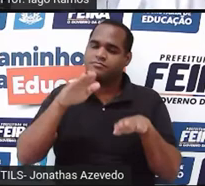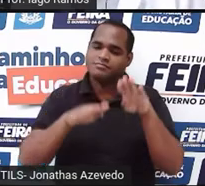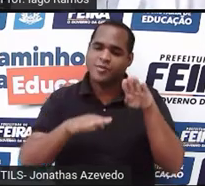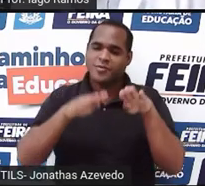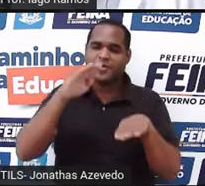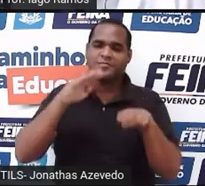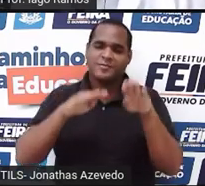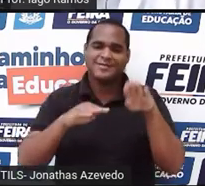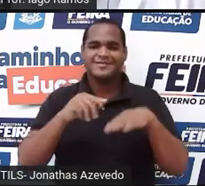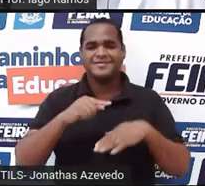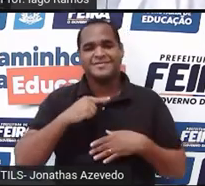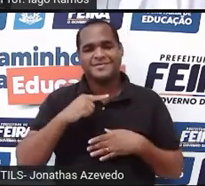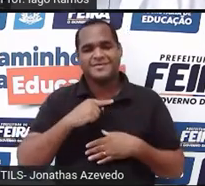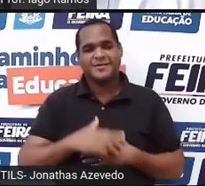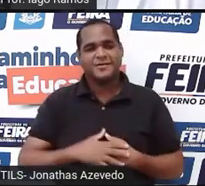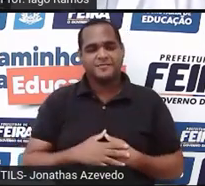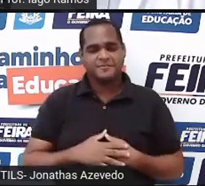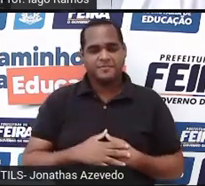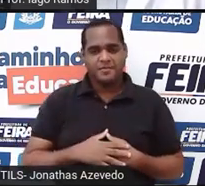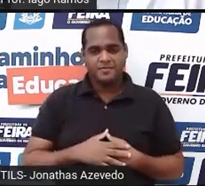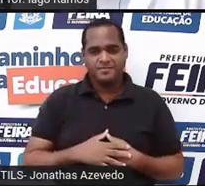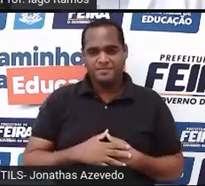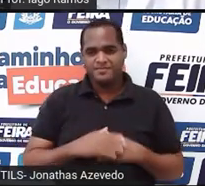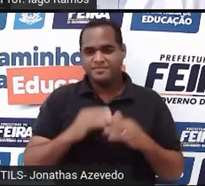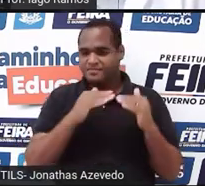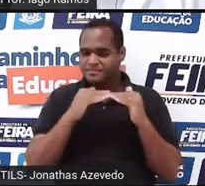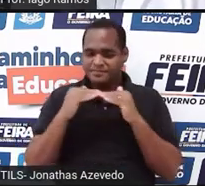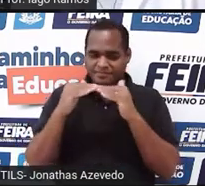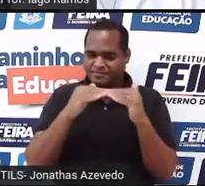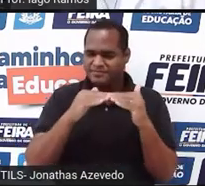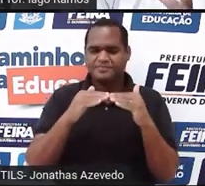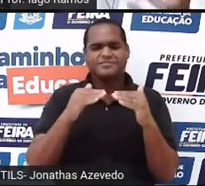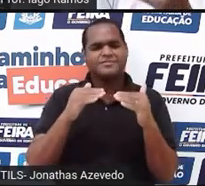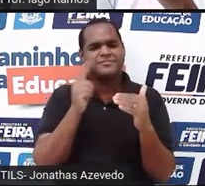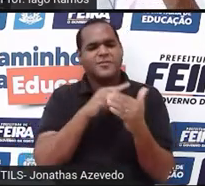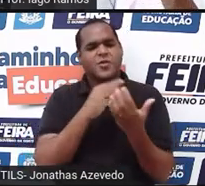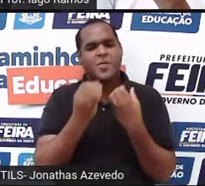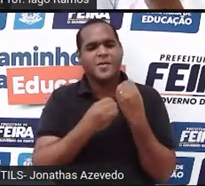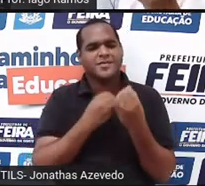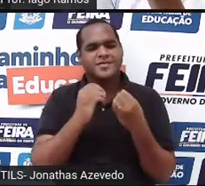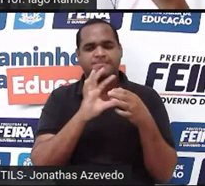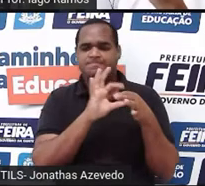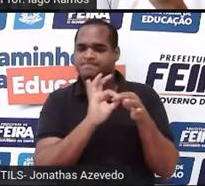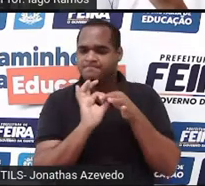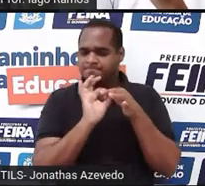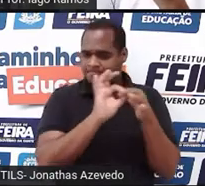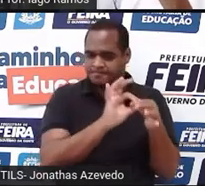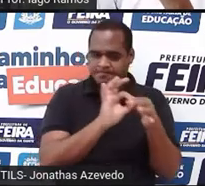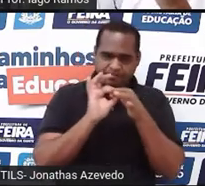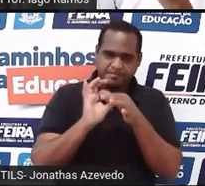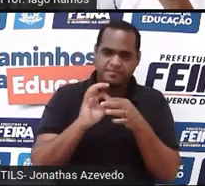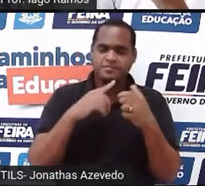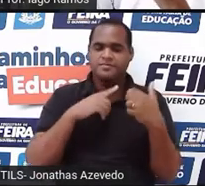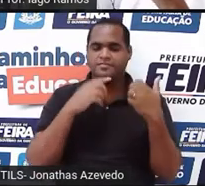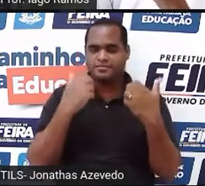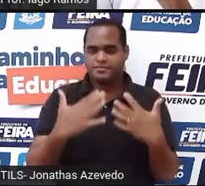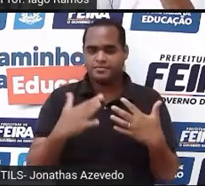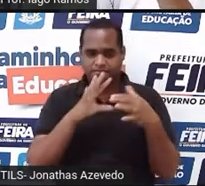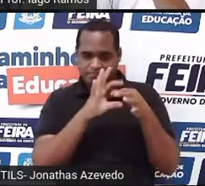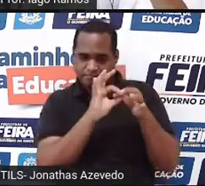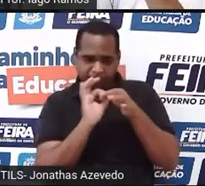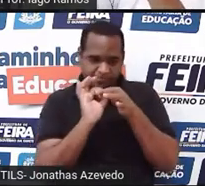proporcionais quando é que as grandezas são proporcionais quando ela se relacionam e essa